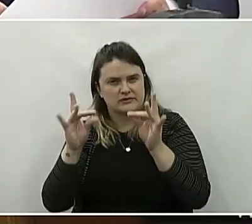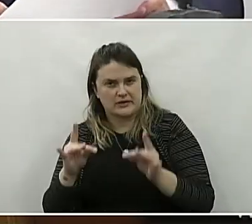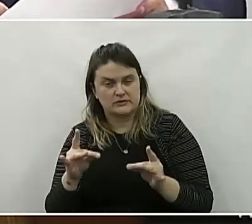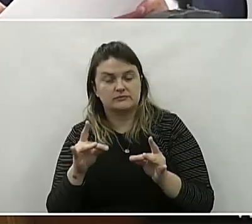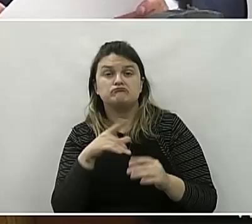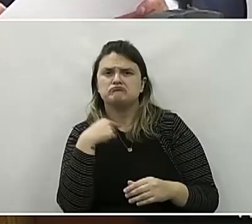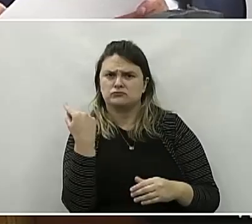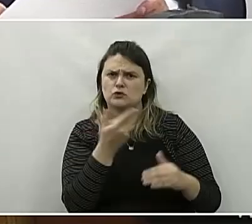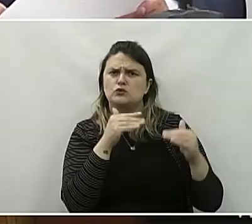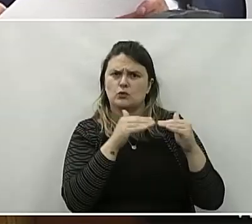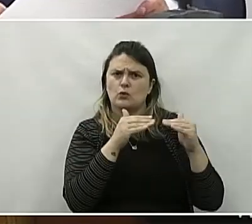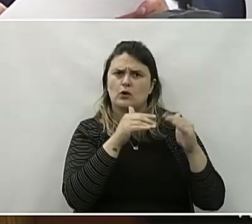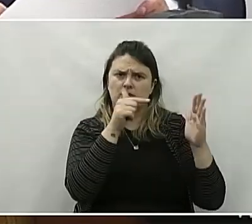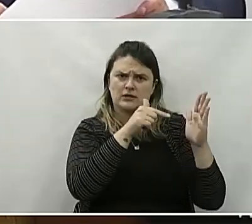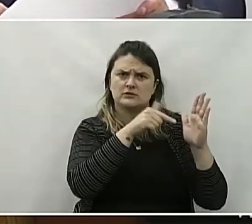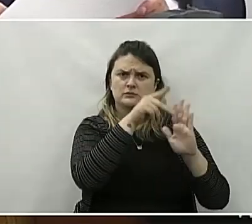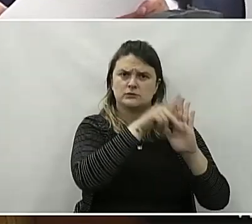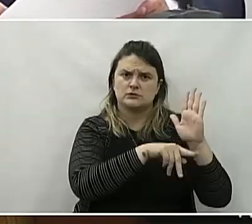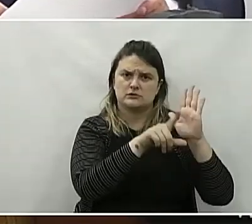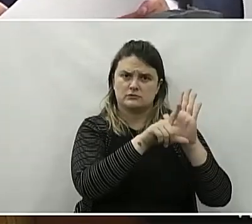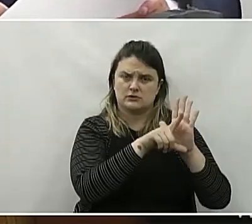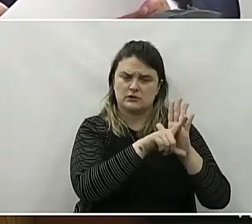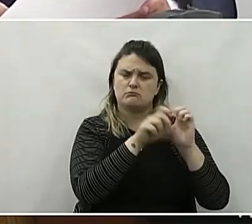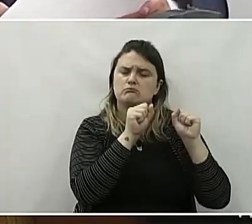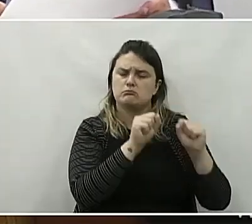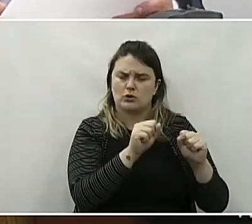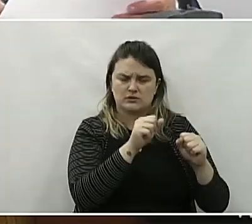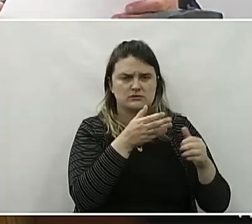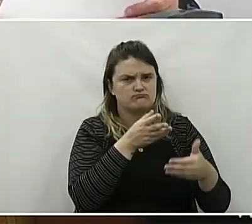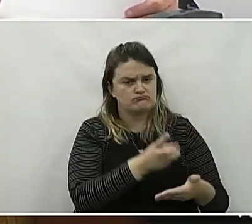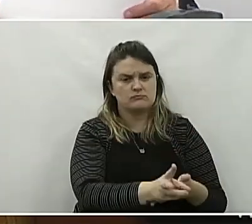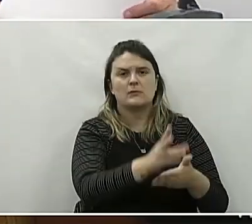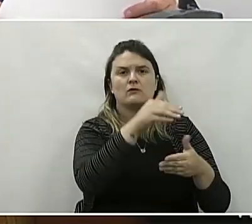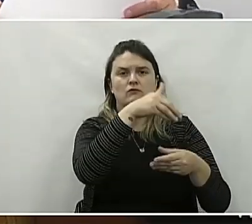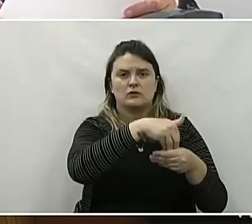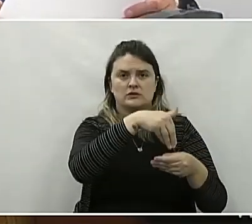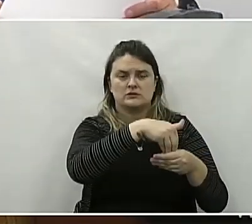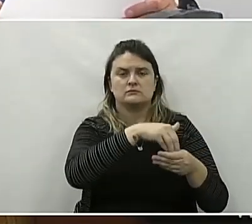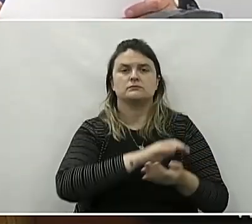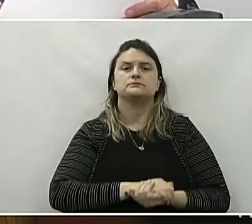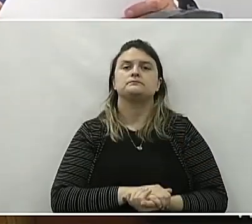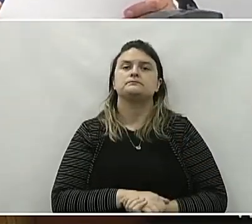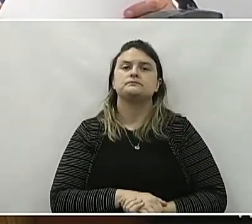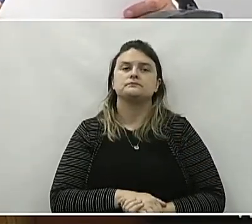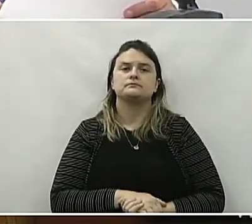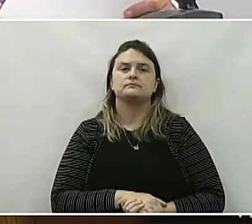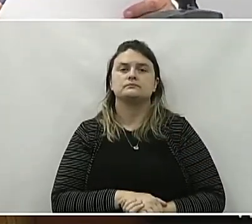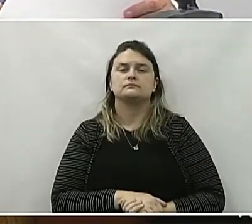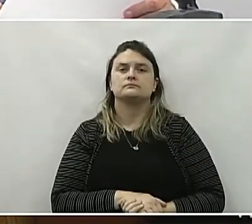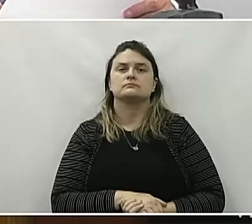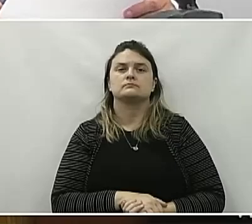Fundamentação, somos de parecer favorável ao projeto em questão, devendo mesmo seguir os trâmites do regimento, é o parecer.